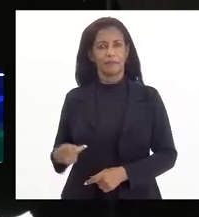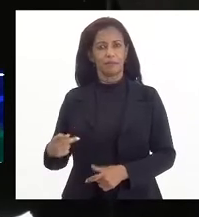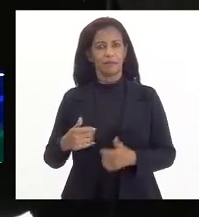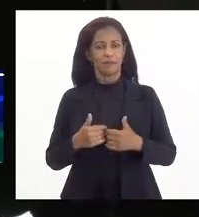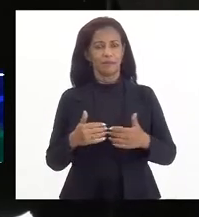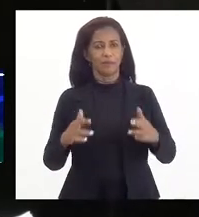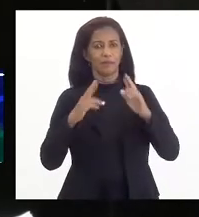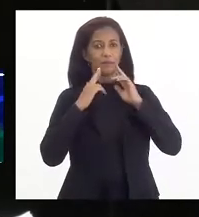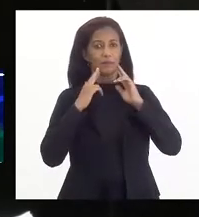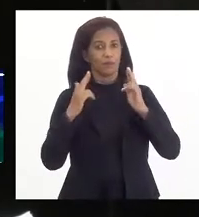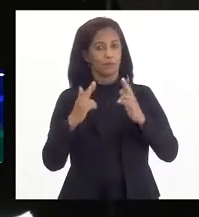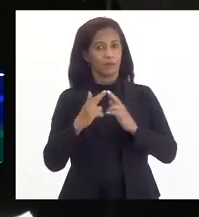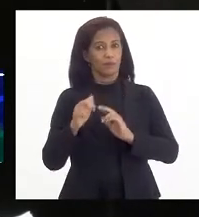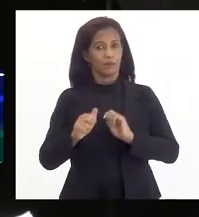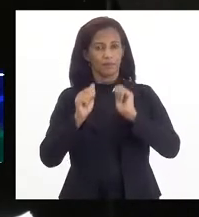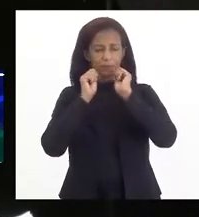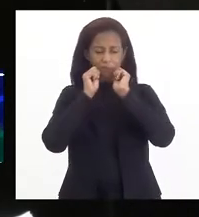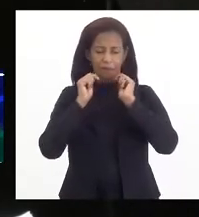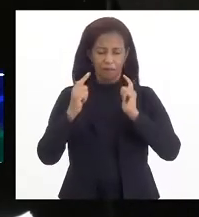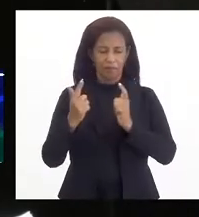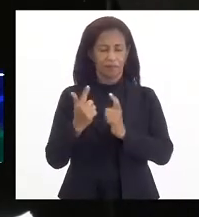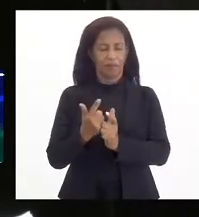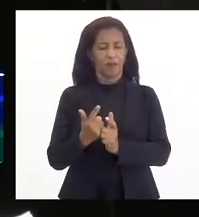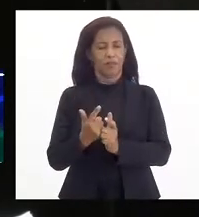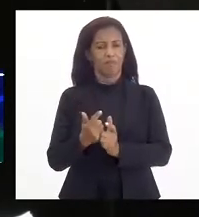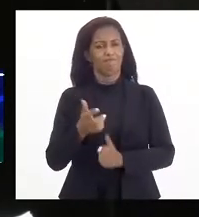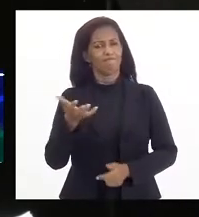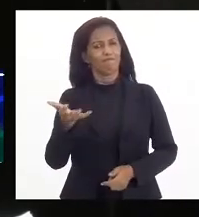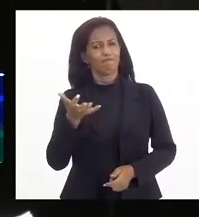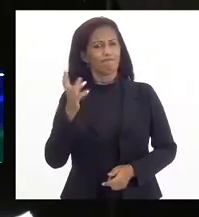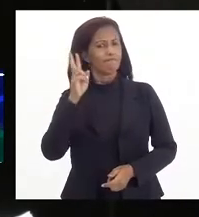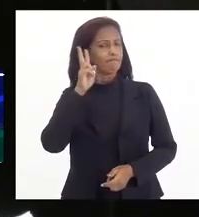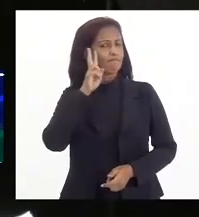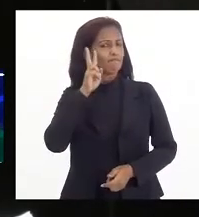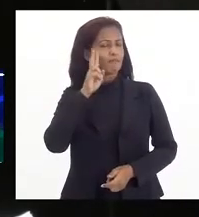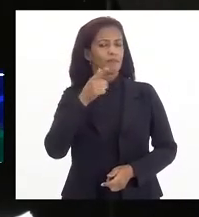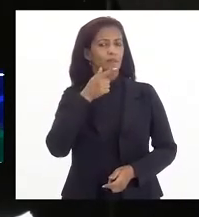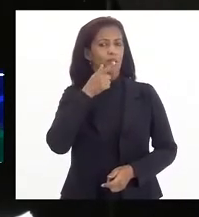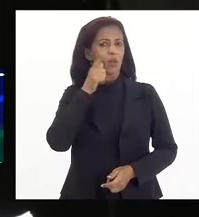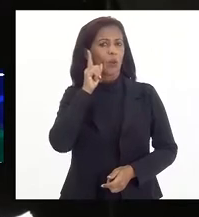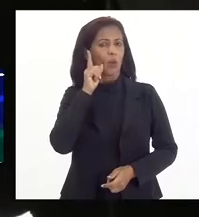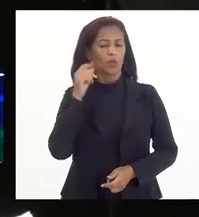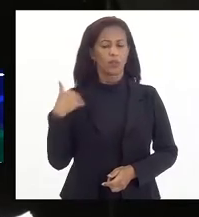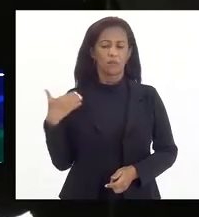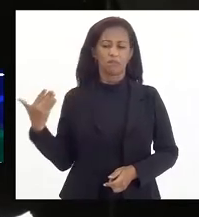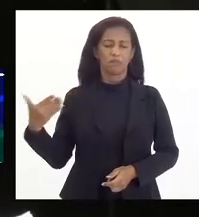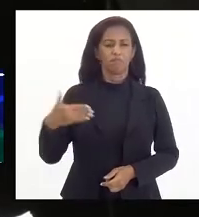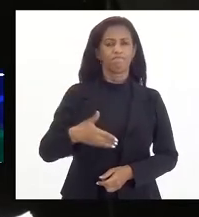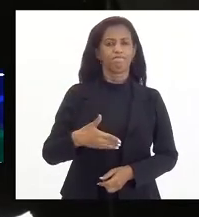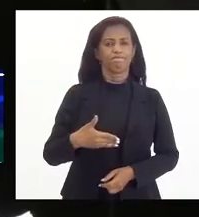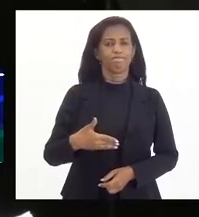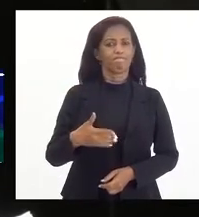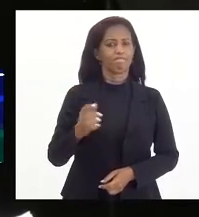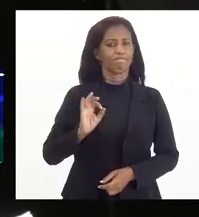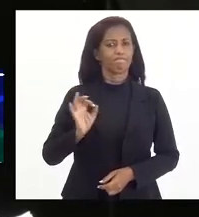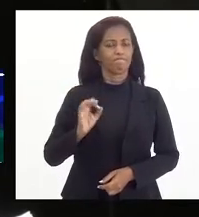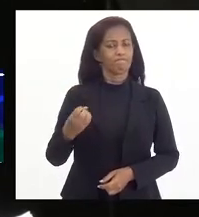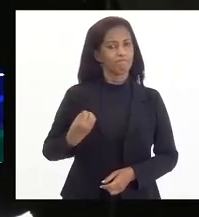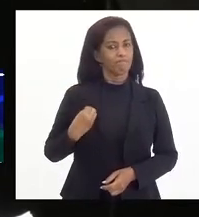casa e eu faço questão de frisar que ontem eu não pude estar presente